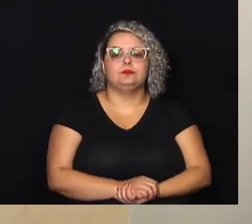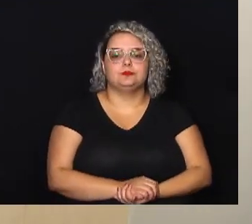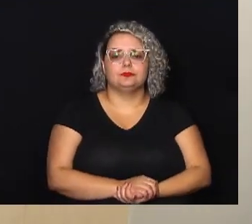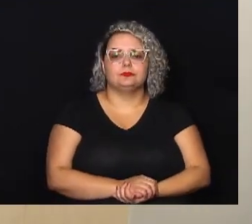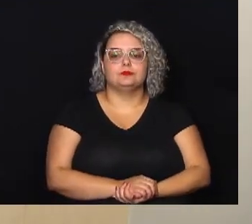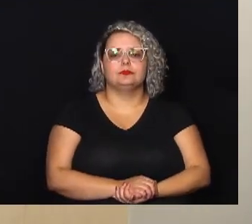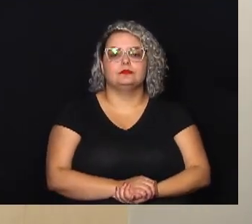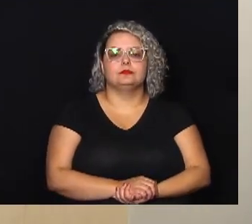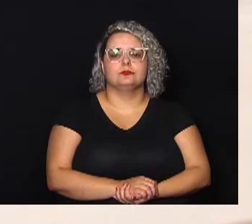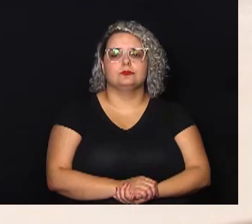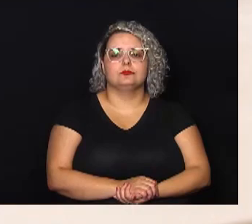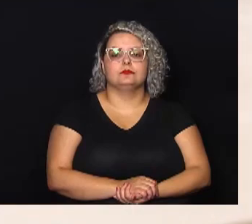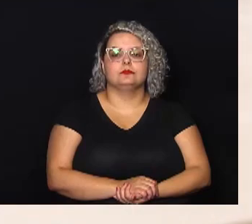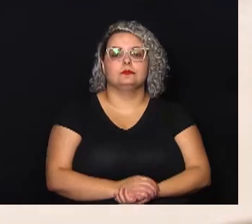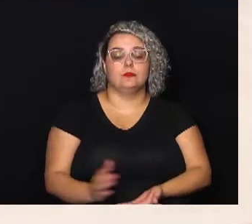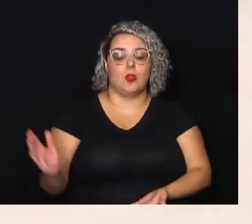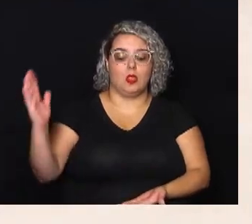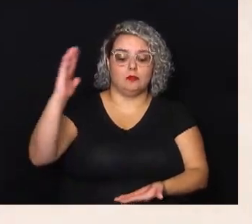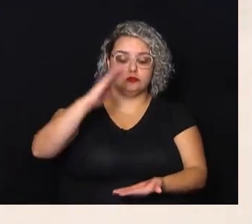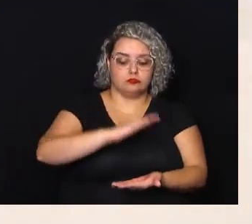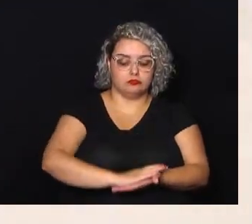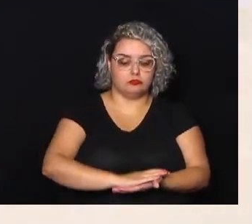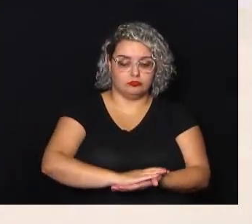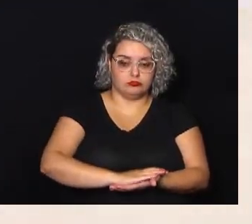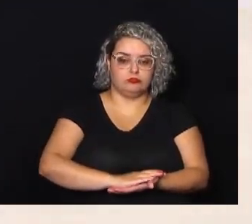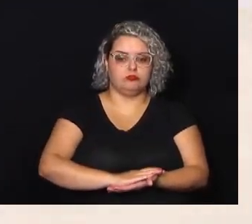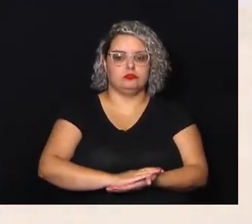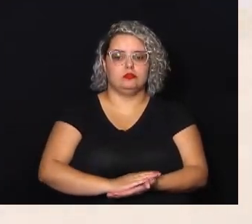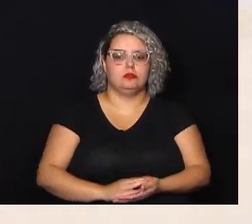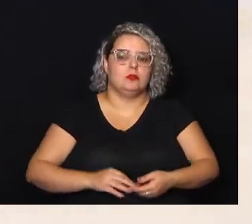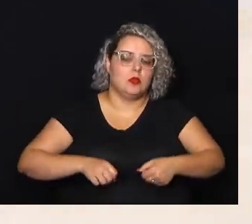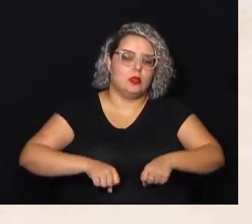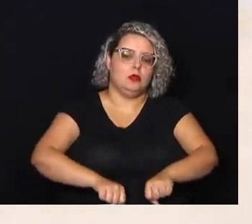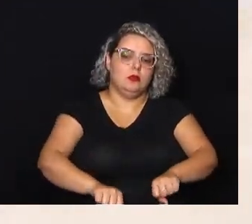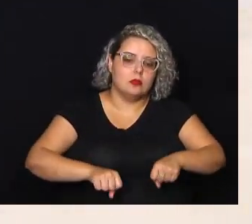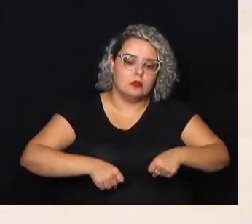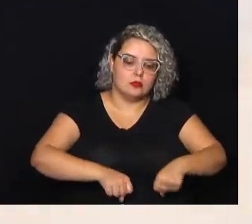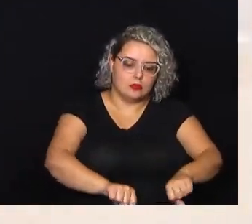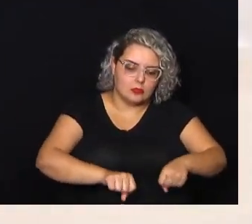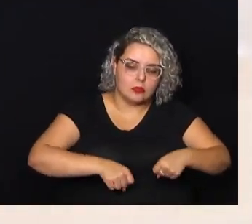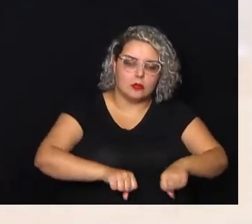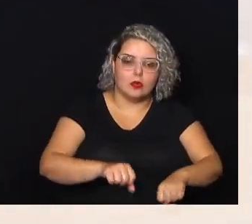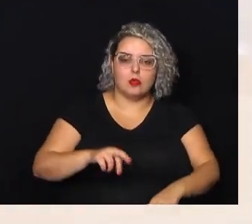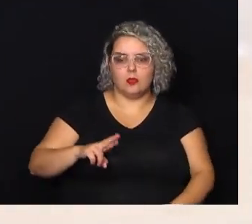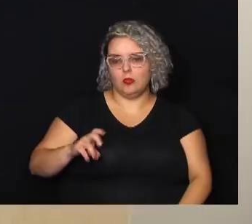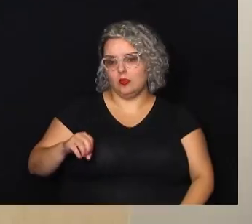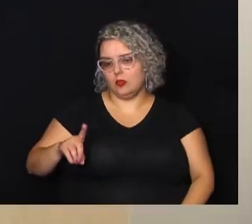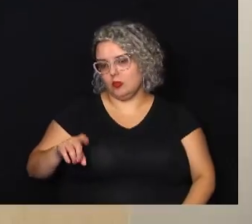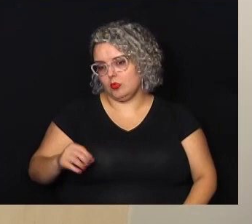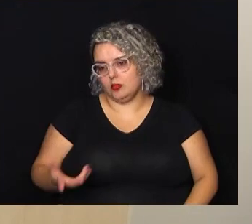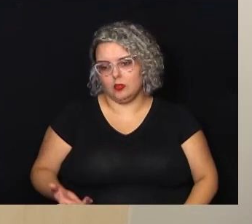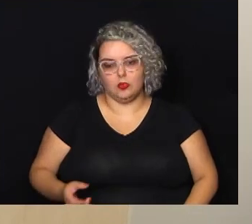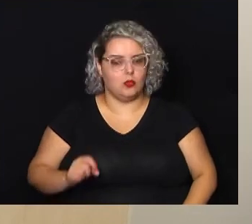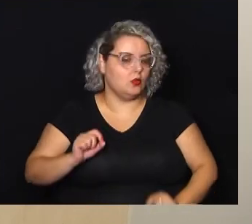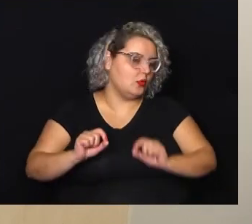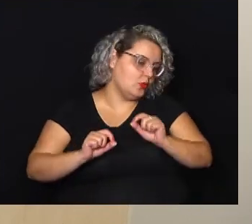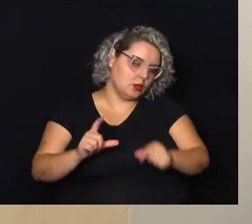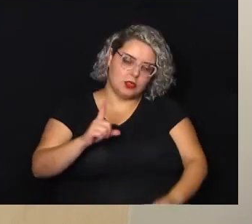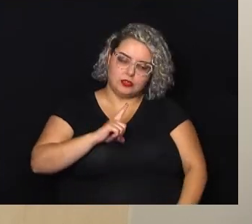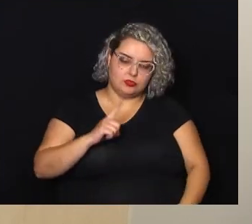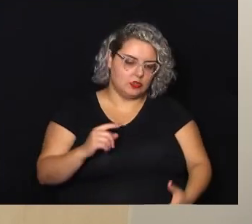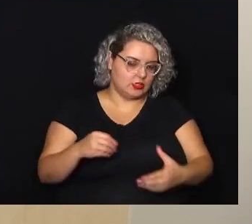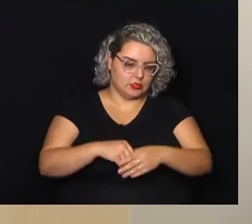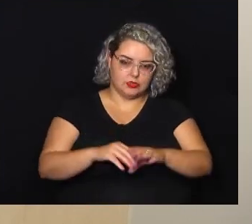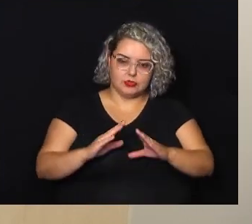né, entre um plástico e outro. E vou abrindo com um rolo ou o que